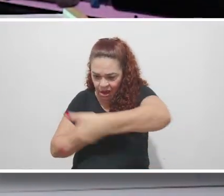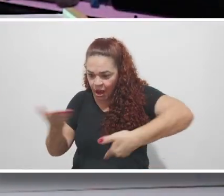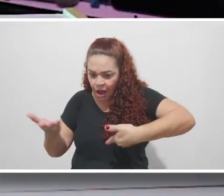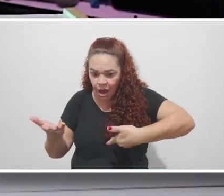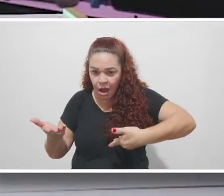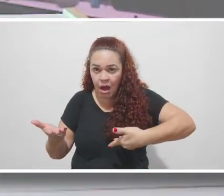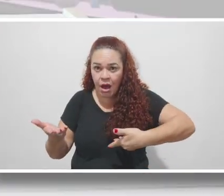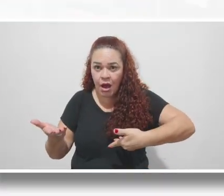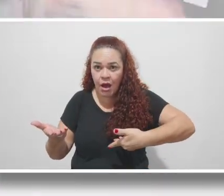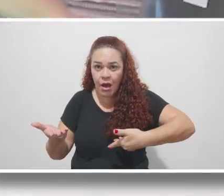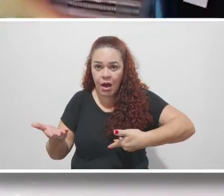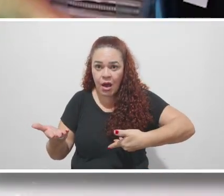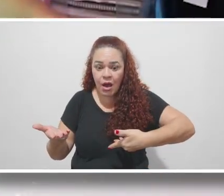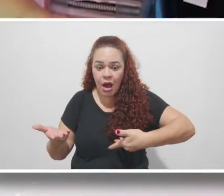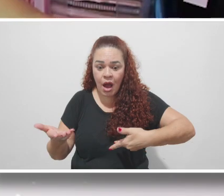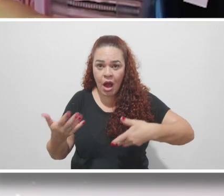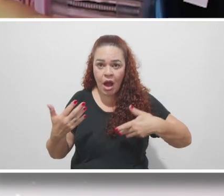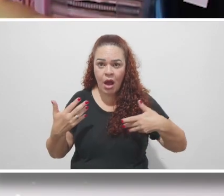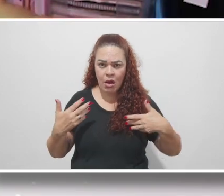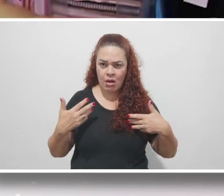se tornaria verdade.